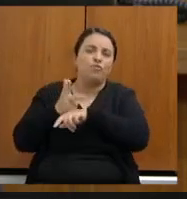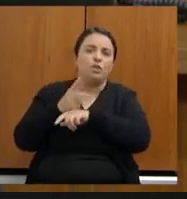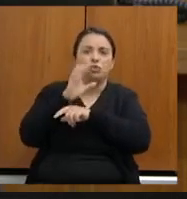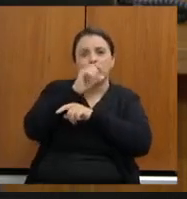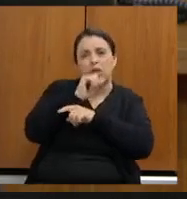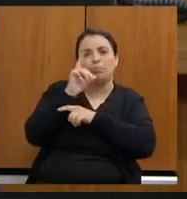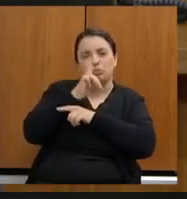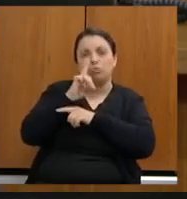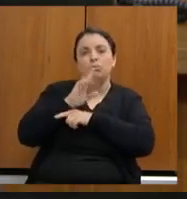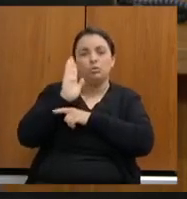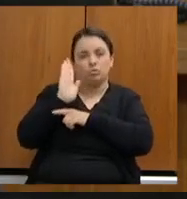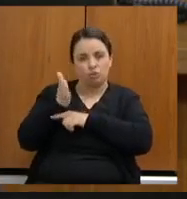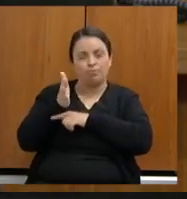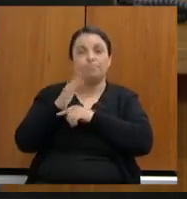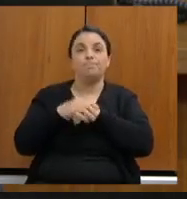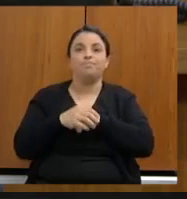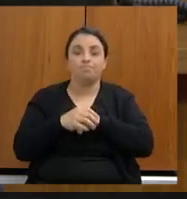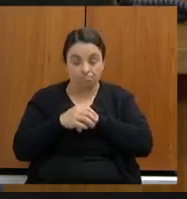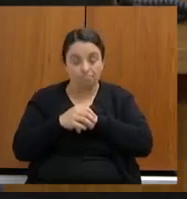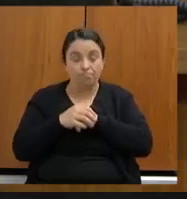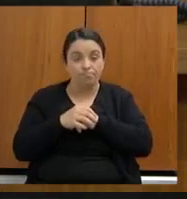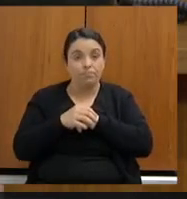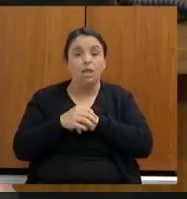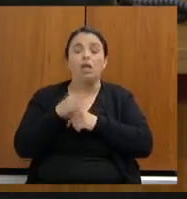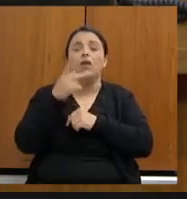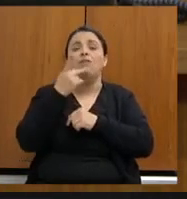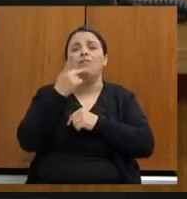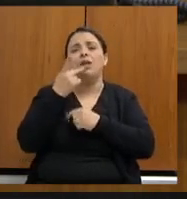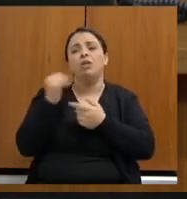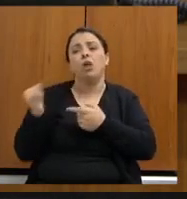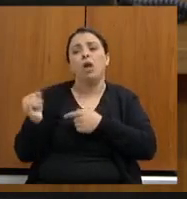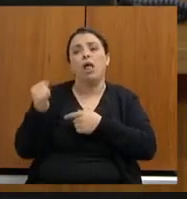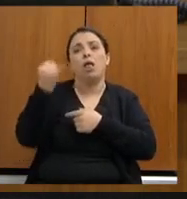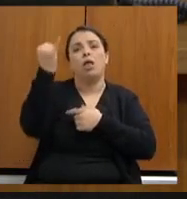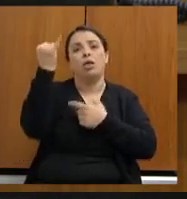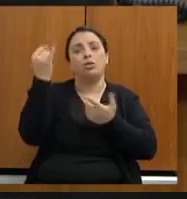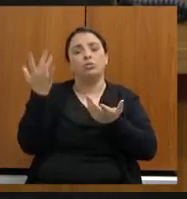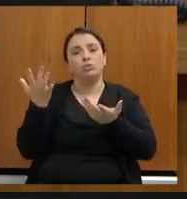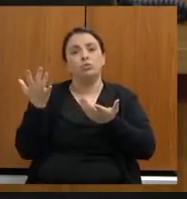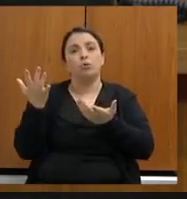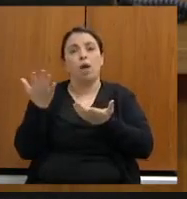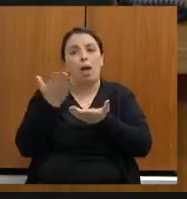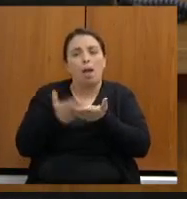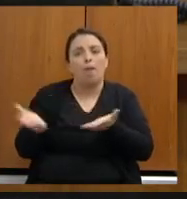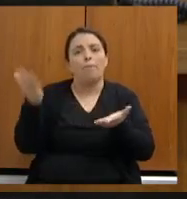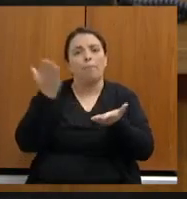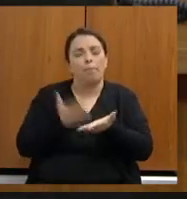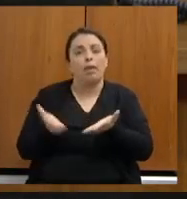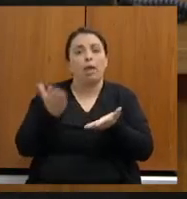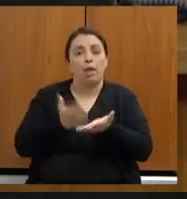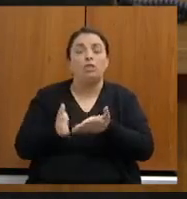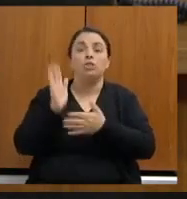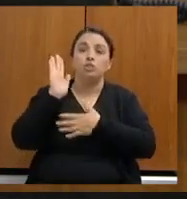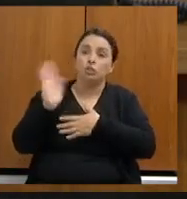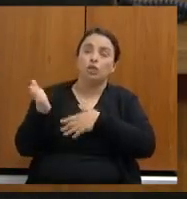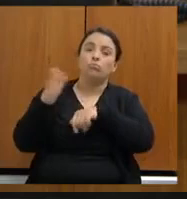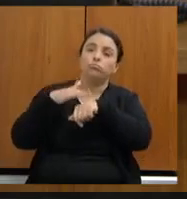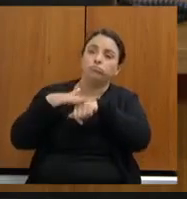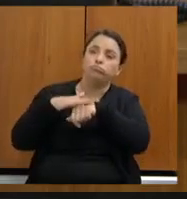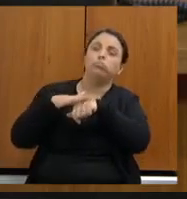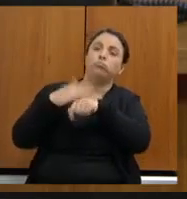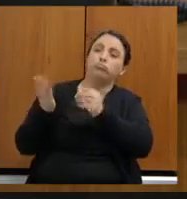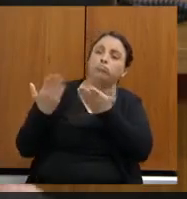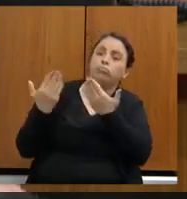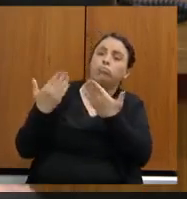luz a questão sobre as perdas inflacionárias tem sido feito aí Alguns diálogos para